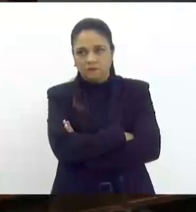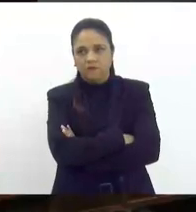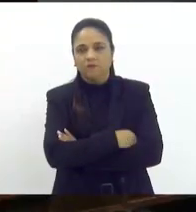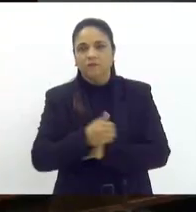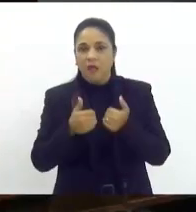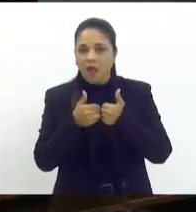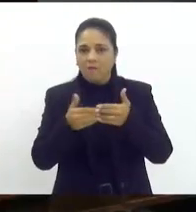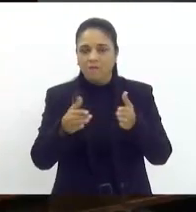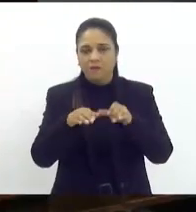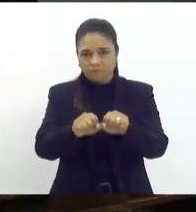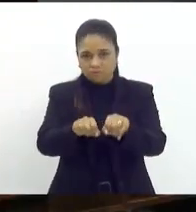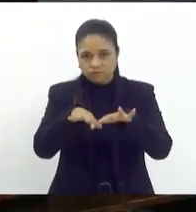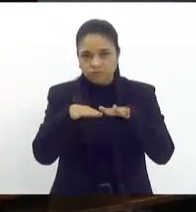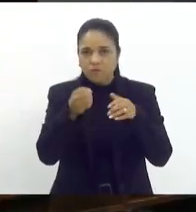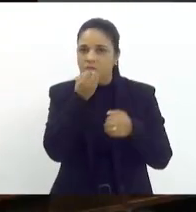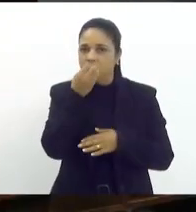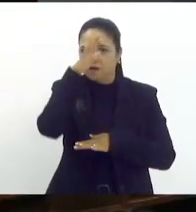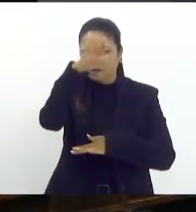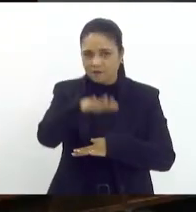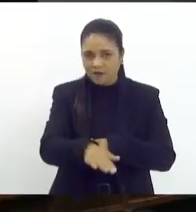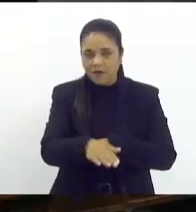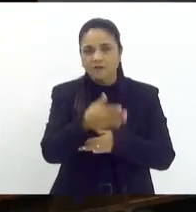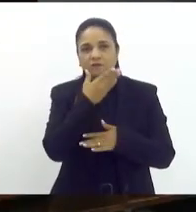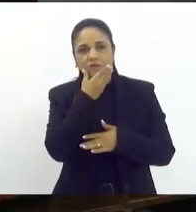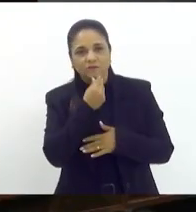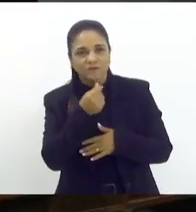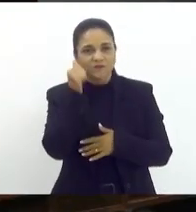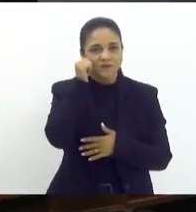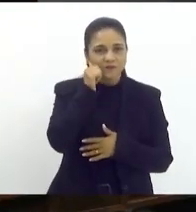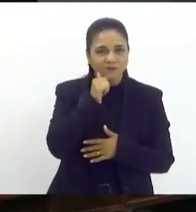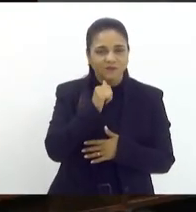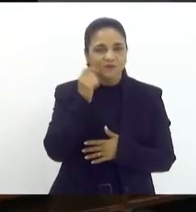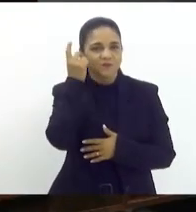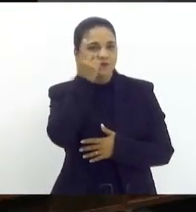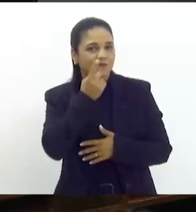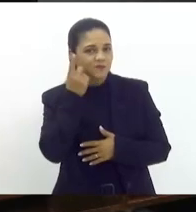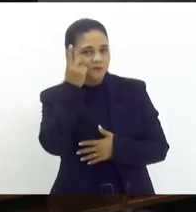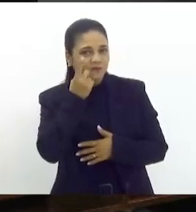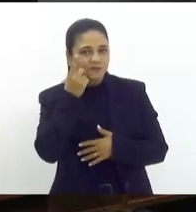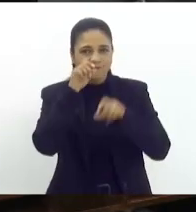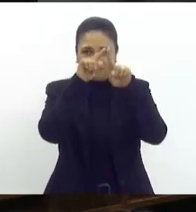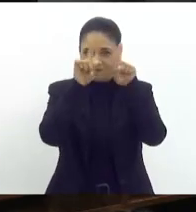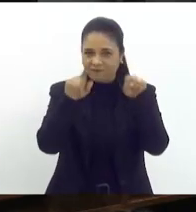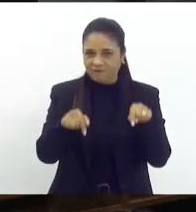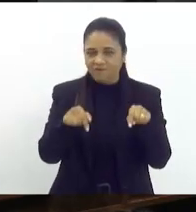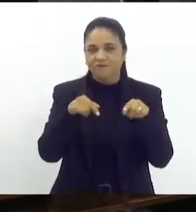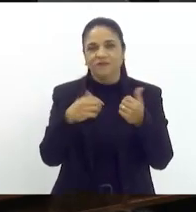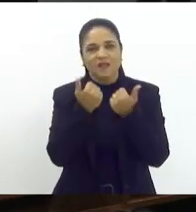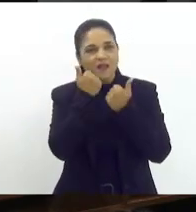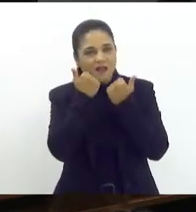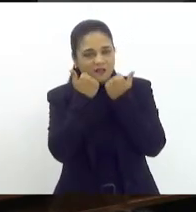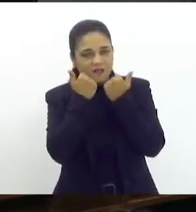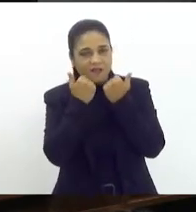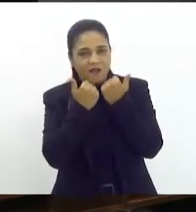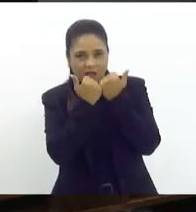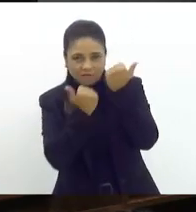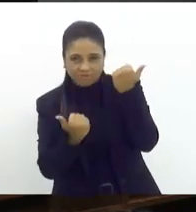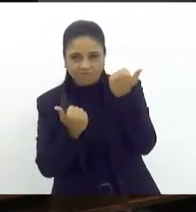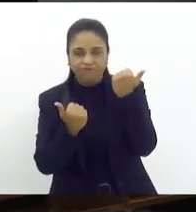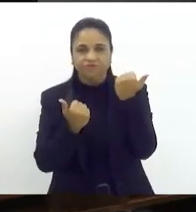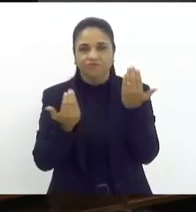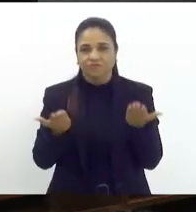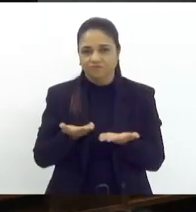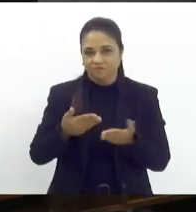está reaberto a sessão boa tarde senhores e senhoras deputados servidores assessores público presente